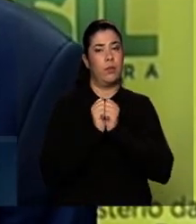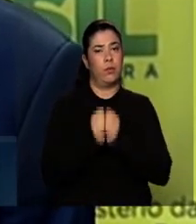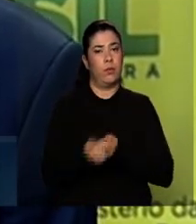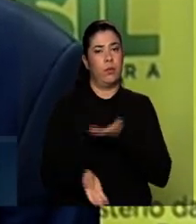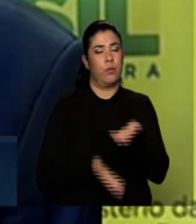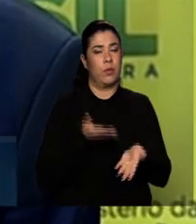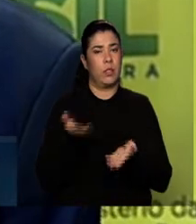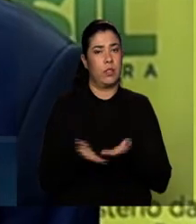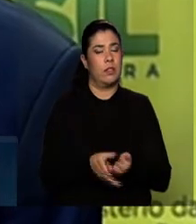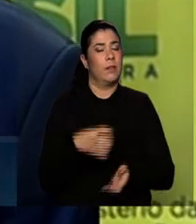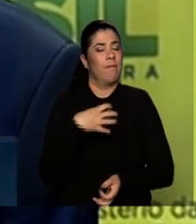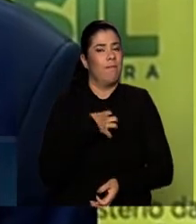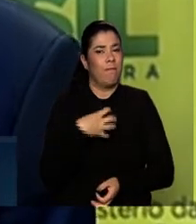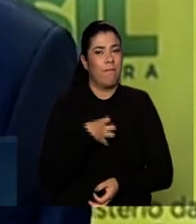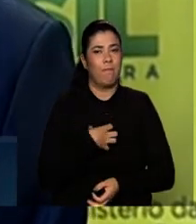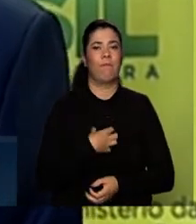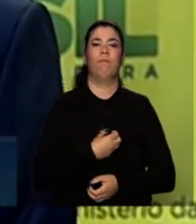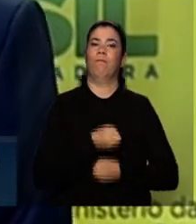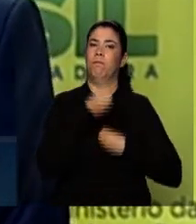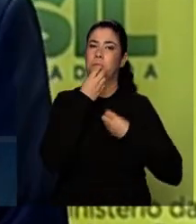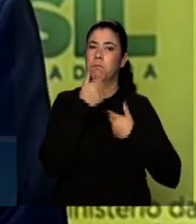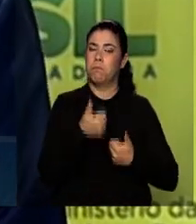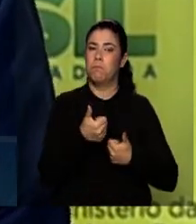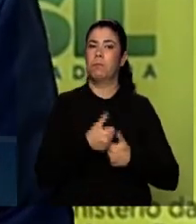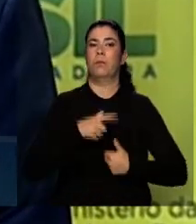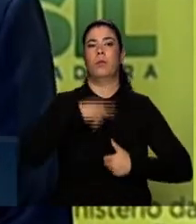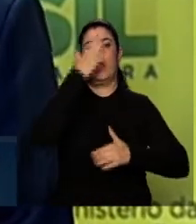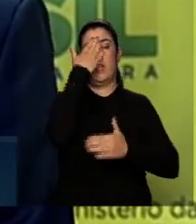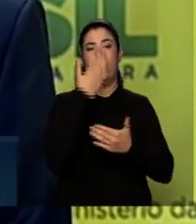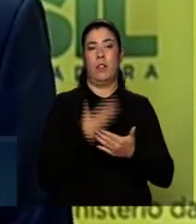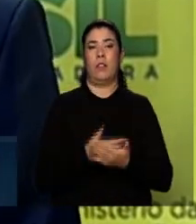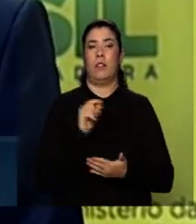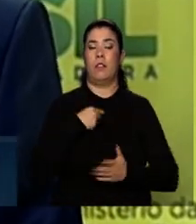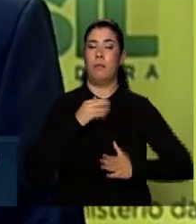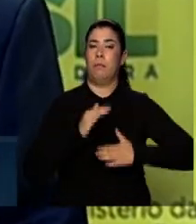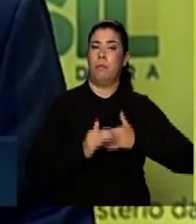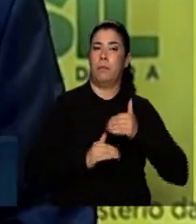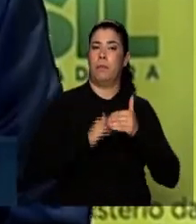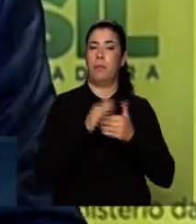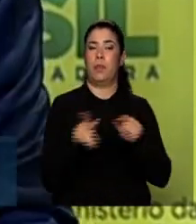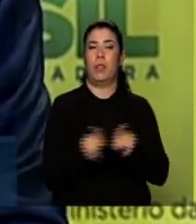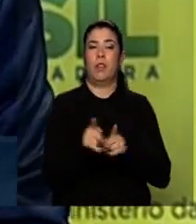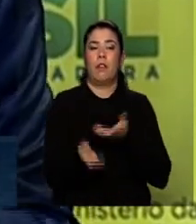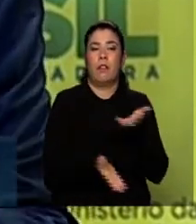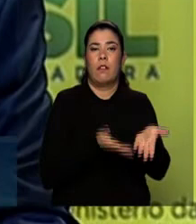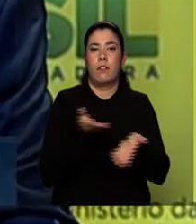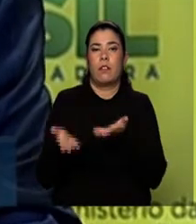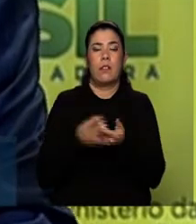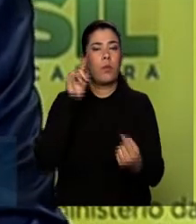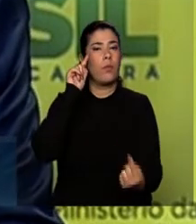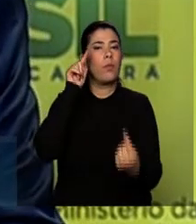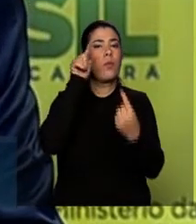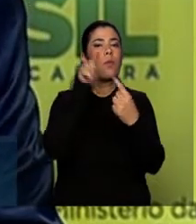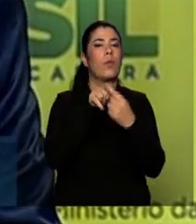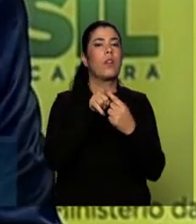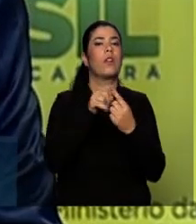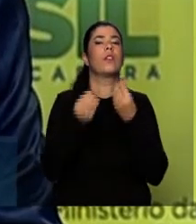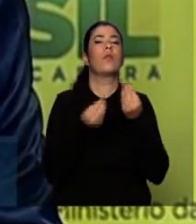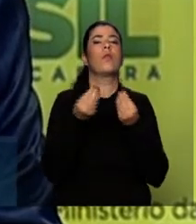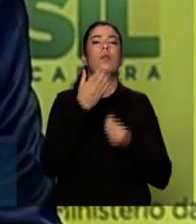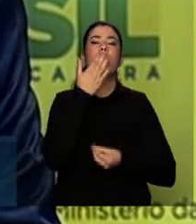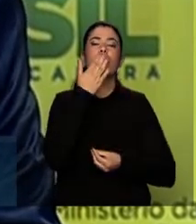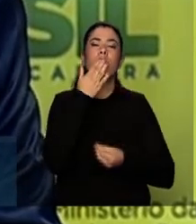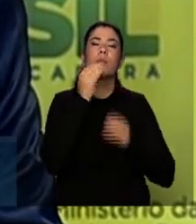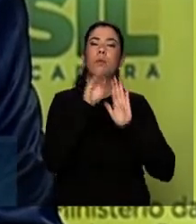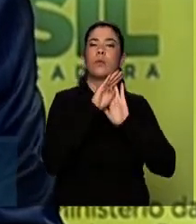juntos, estamos muito satisfeitos e temos certeza, né, que progressivamente nós vamos atingir as metas